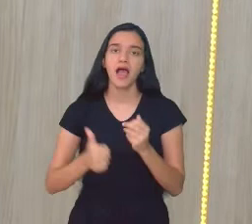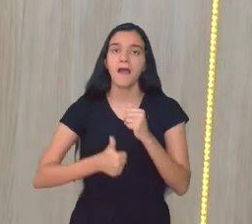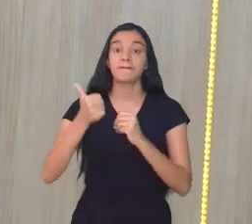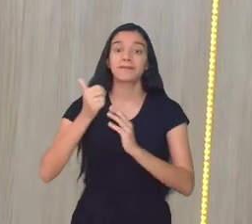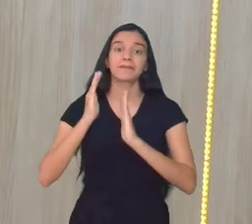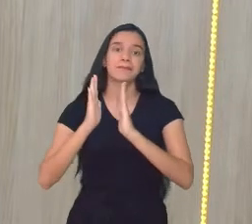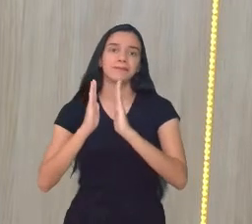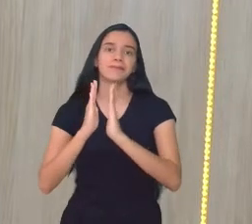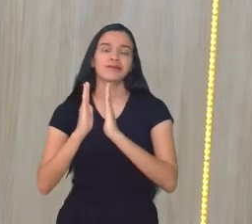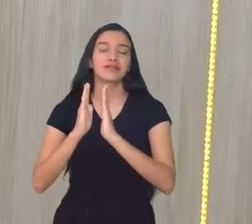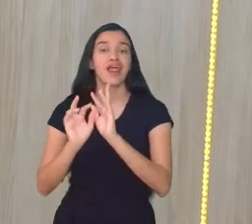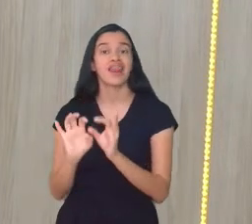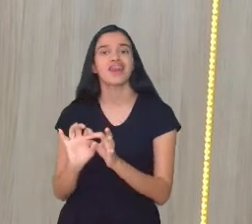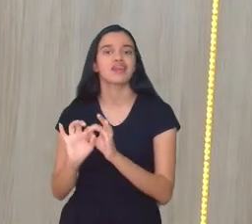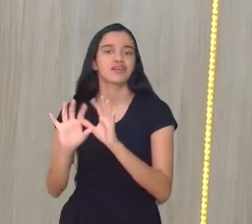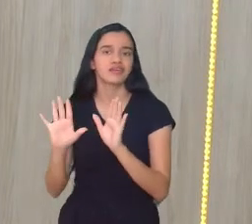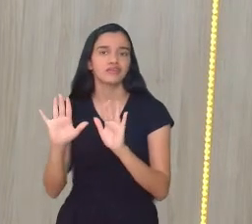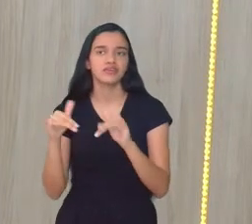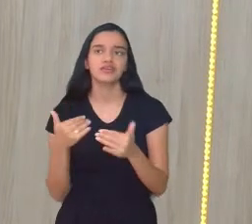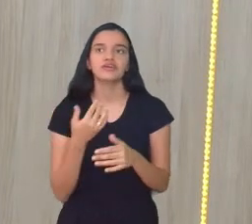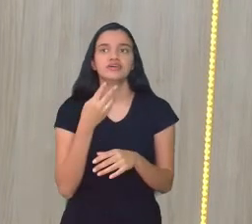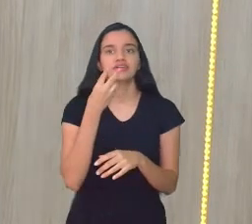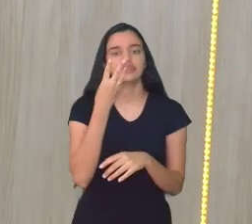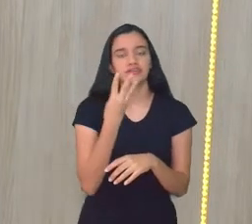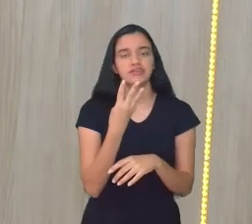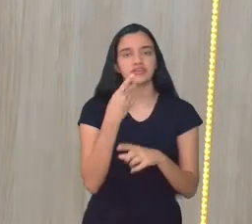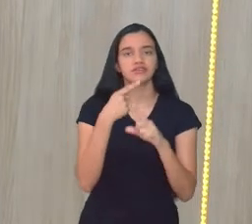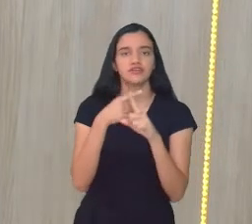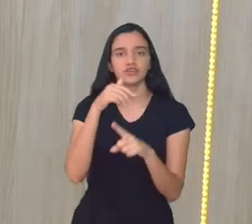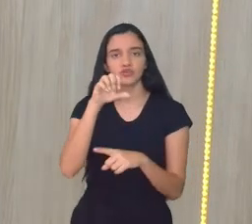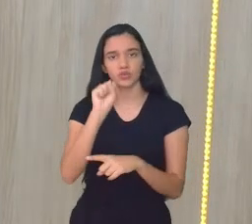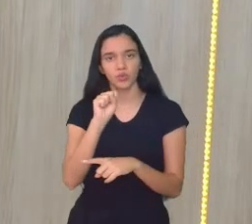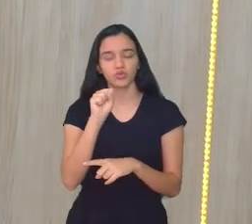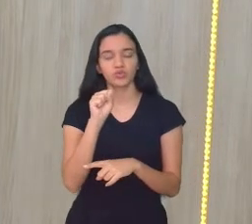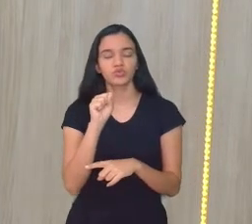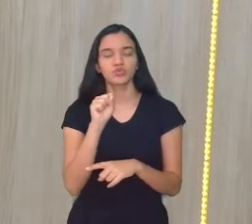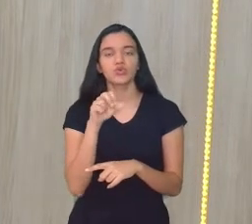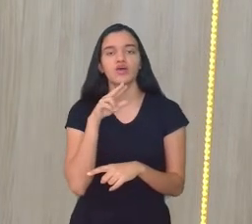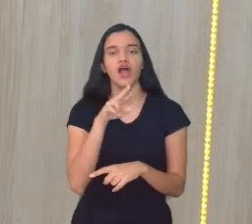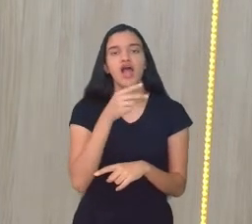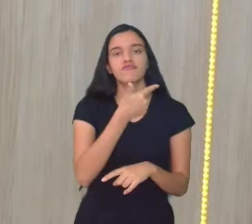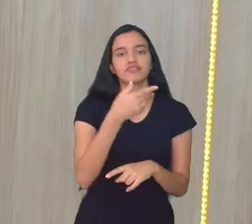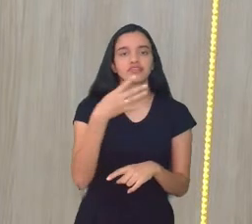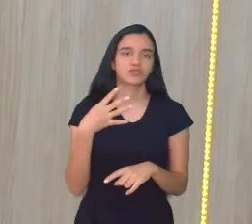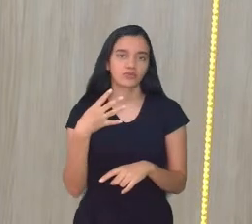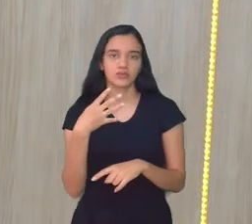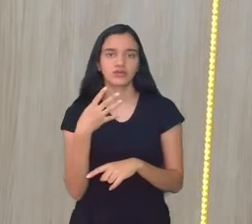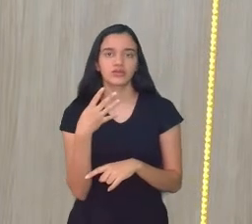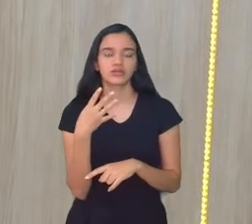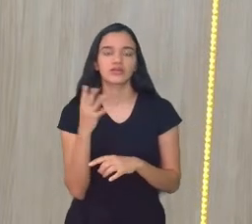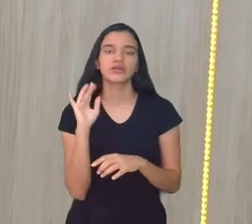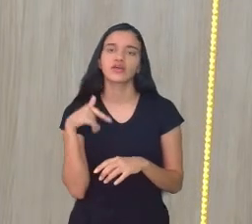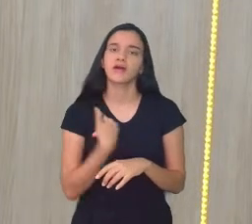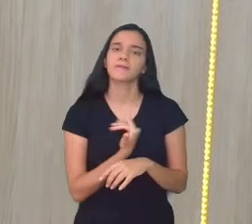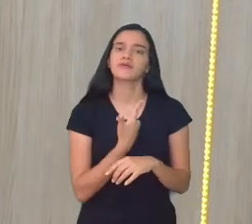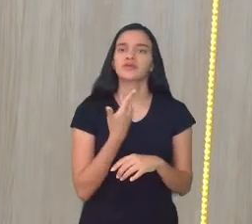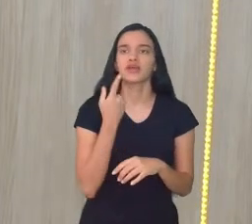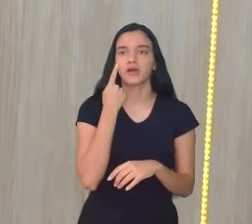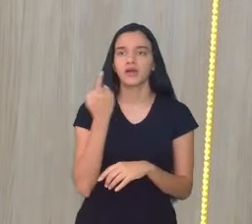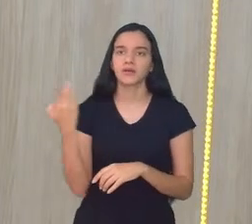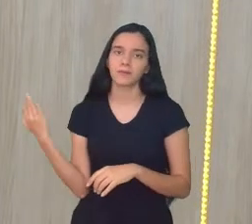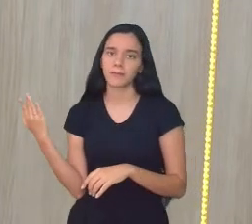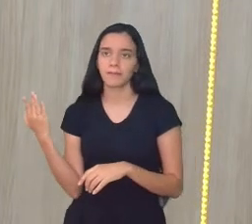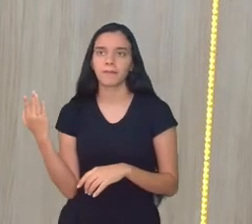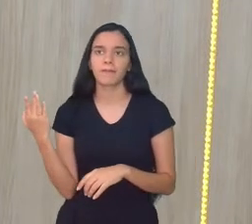primeira posição livre. Então, 3 vezes 8, 24. Eu pego a minha última posição,